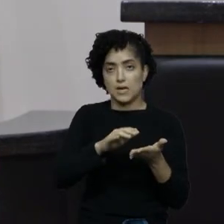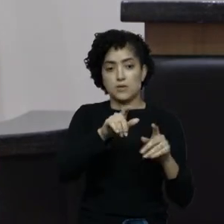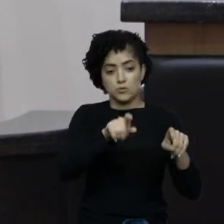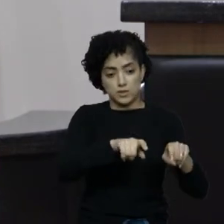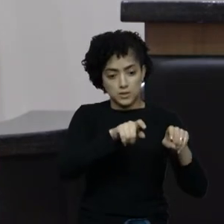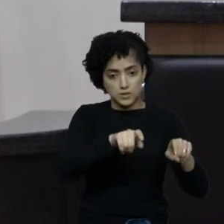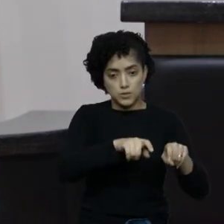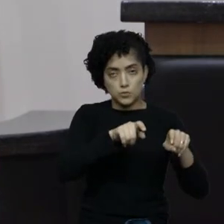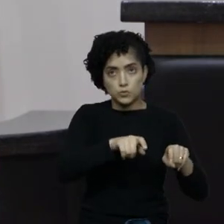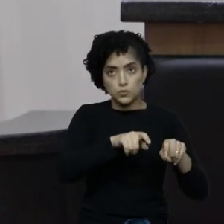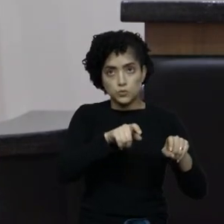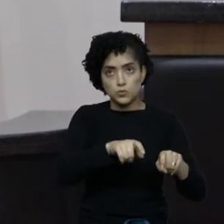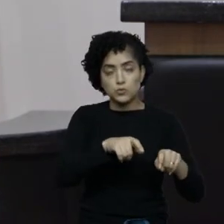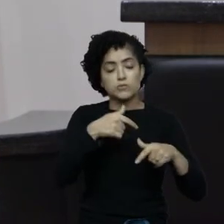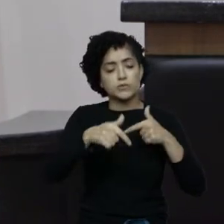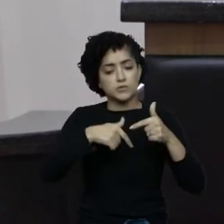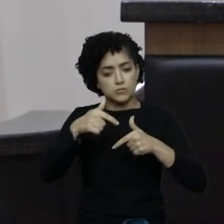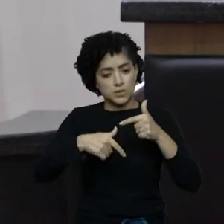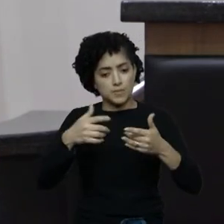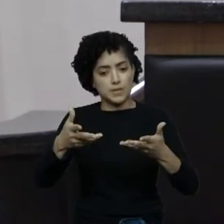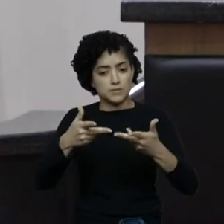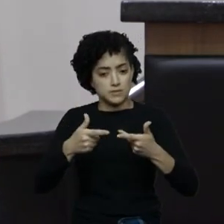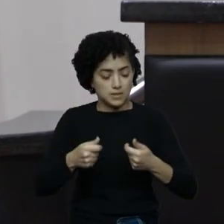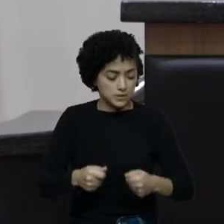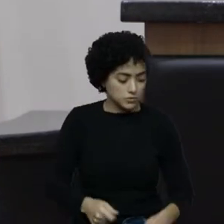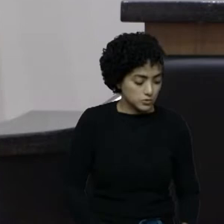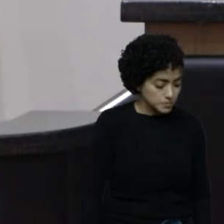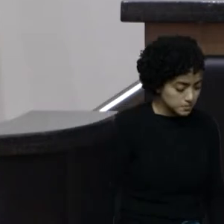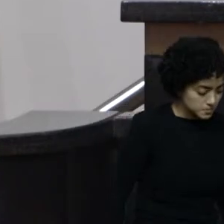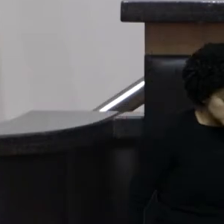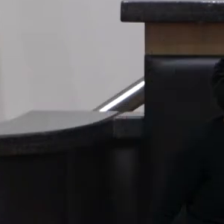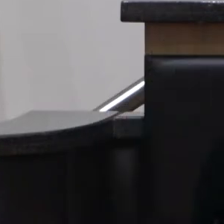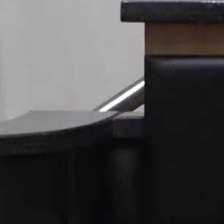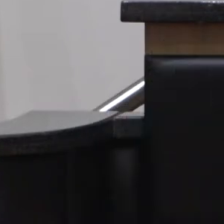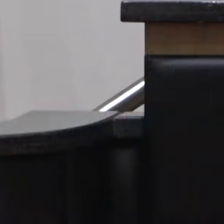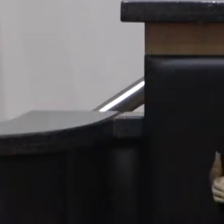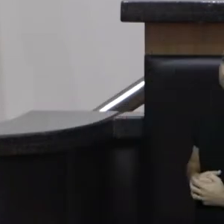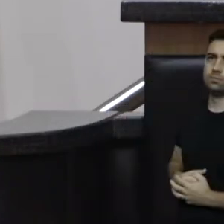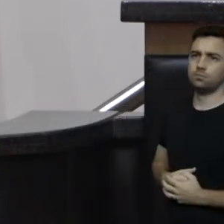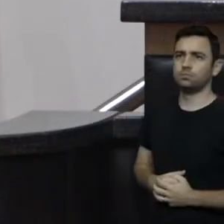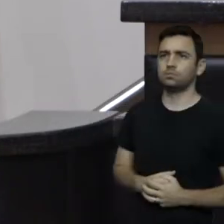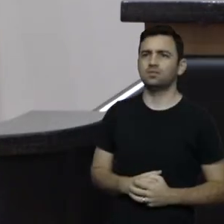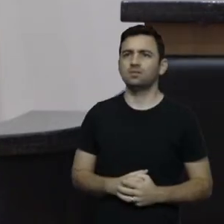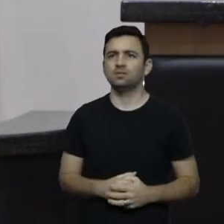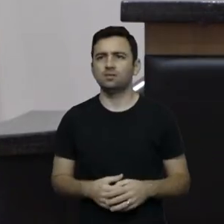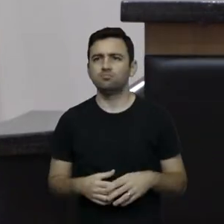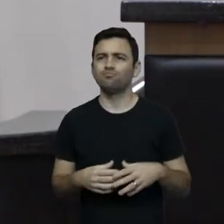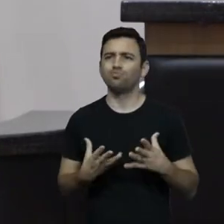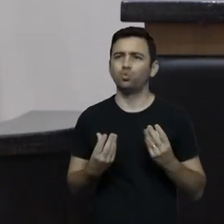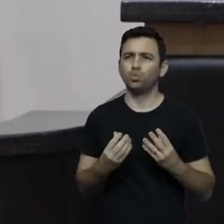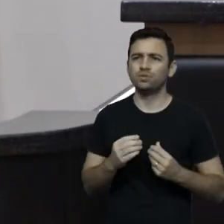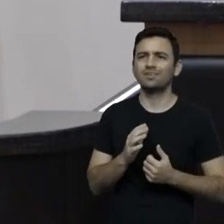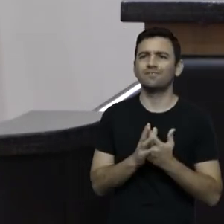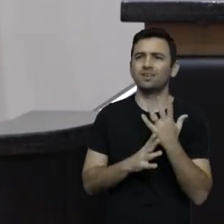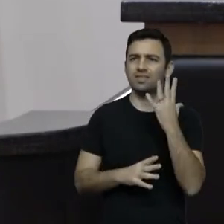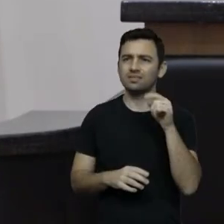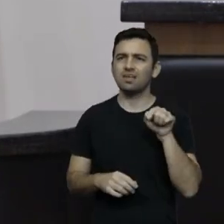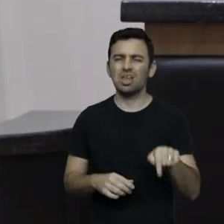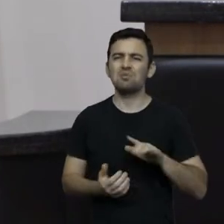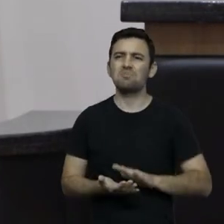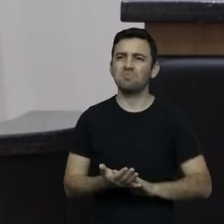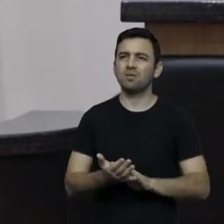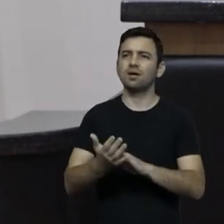aliás um grande trabalho à frente da secretaria da Agricultura Foi várias vezes elogiado aqui no Parlamento tu